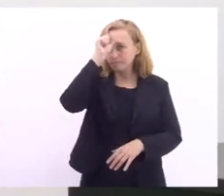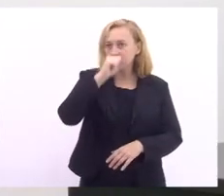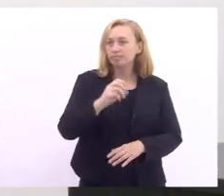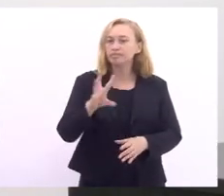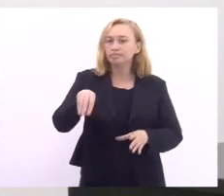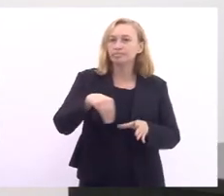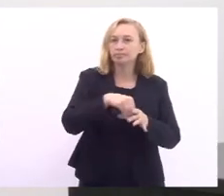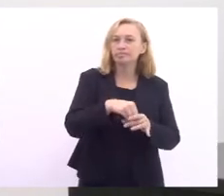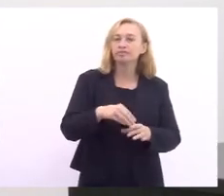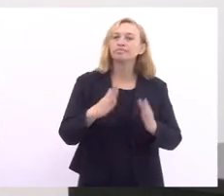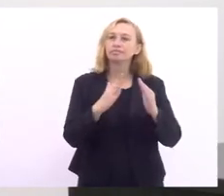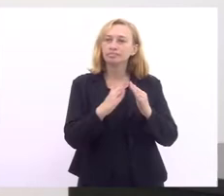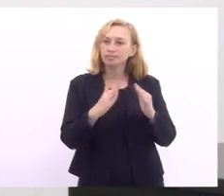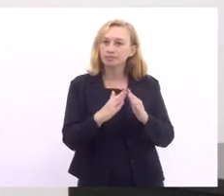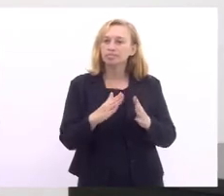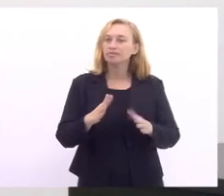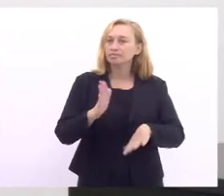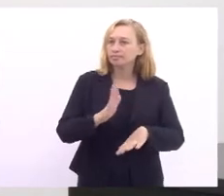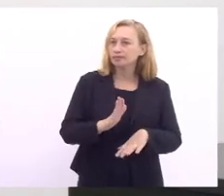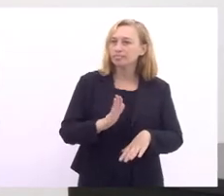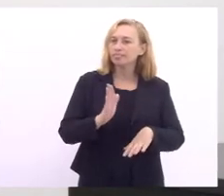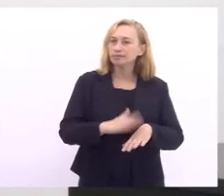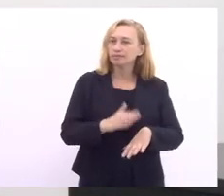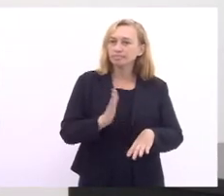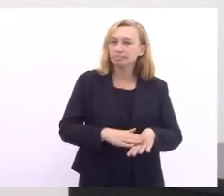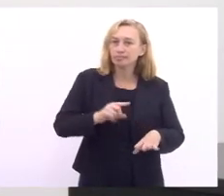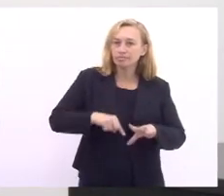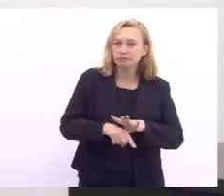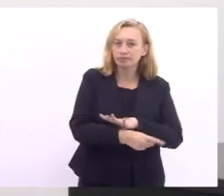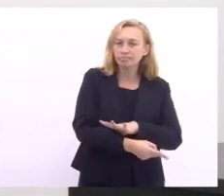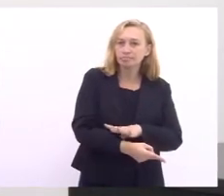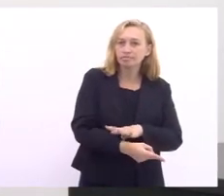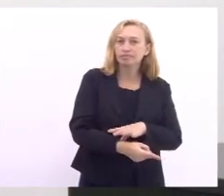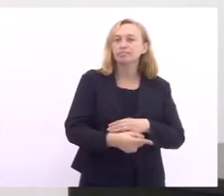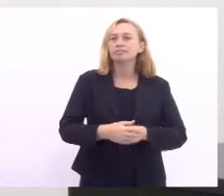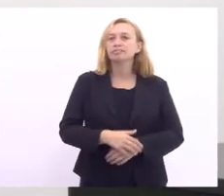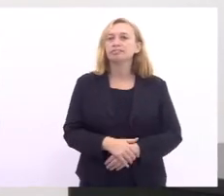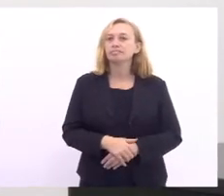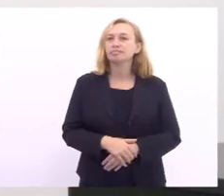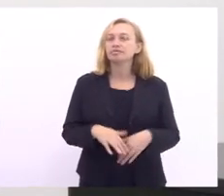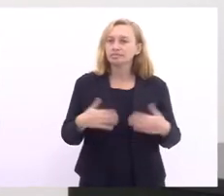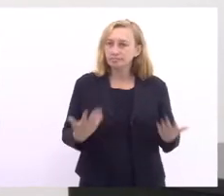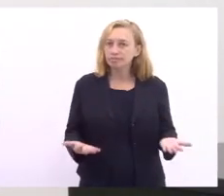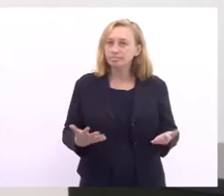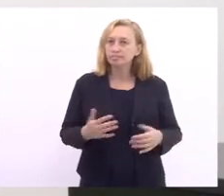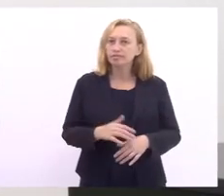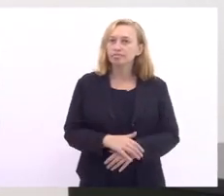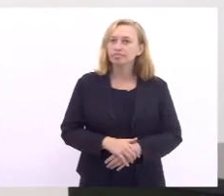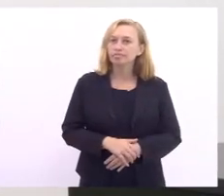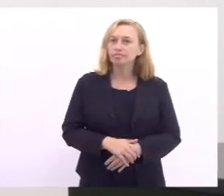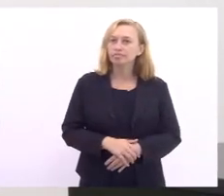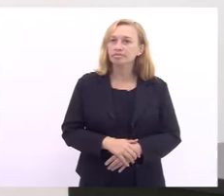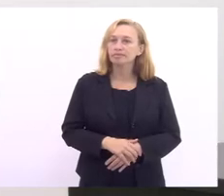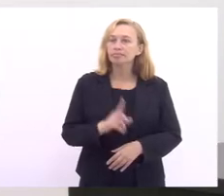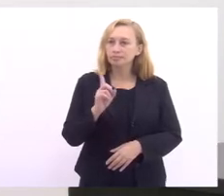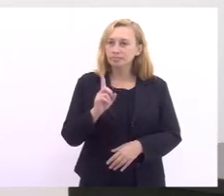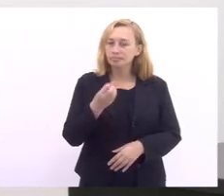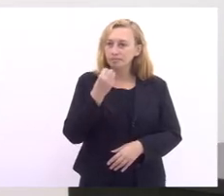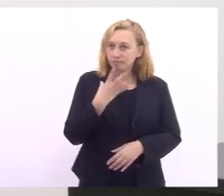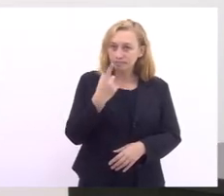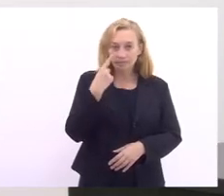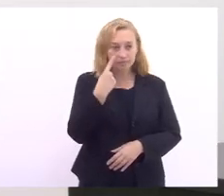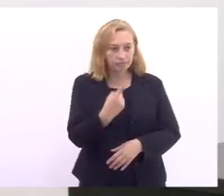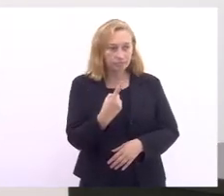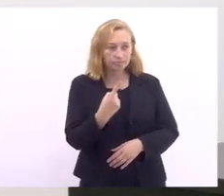dentro da casa né e cada vez me aprofundado mais então é é muito bom ver o